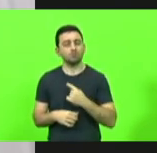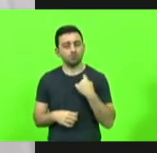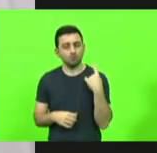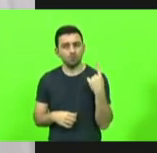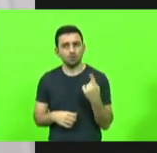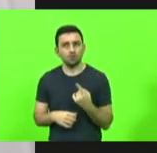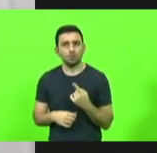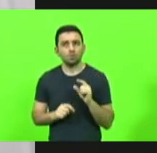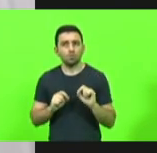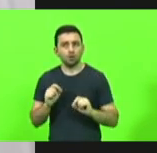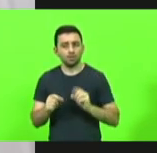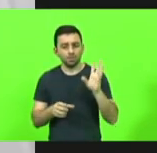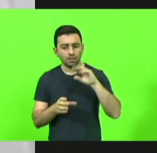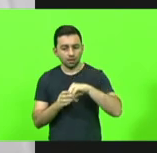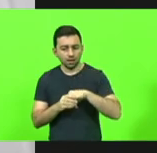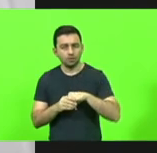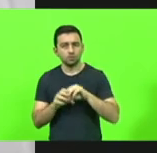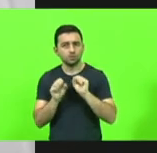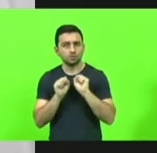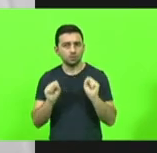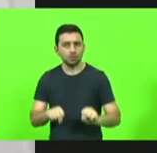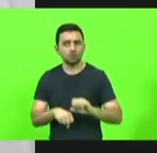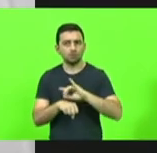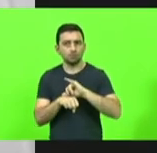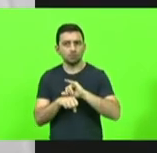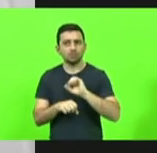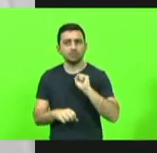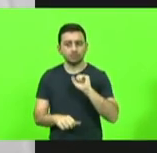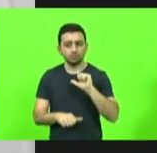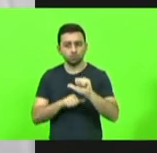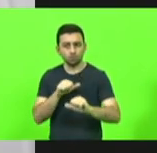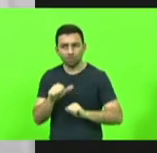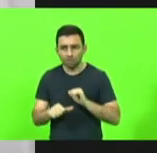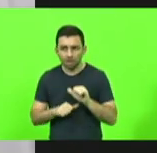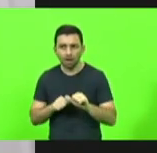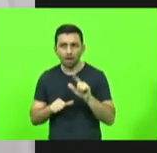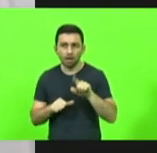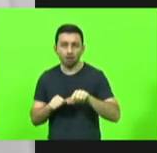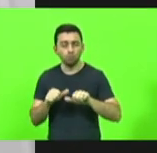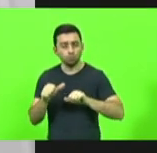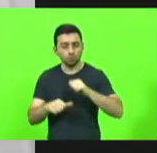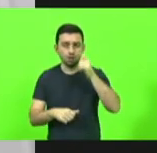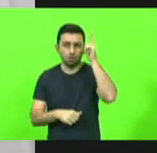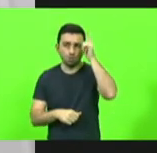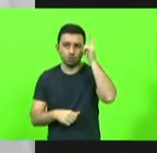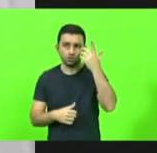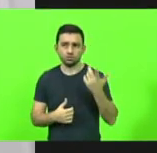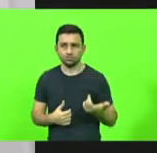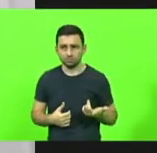de um sistema capitalista. Se mudar o sistema, a gente muda a lógica.